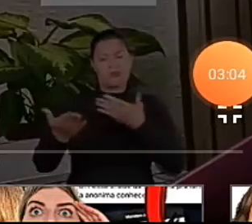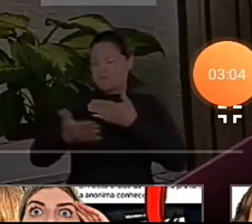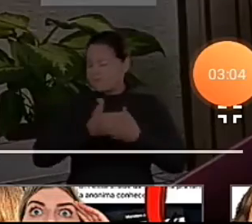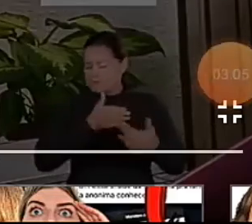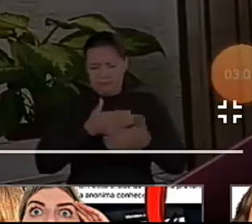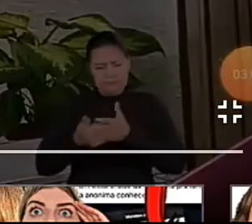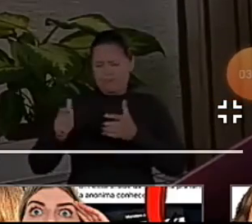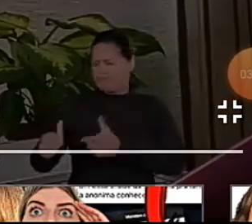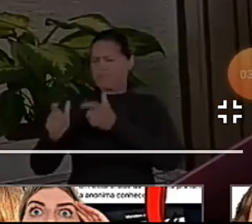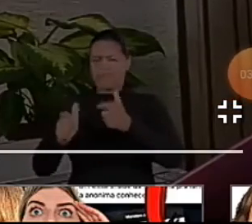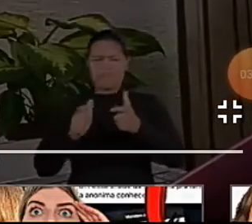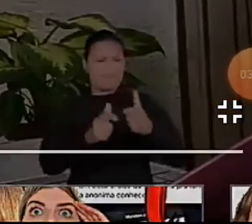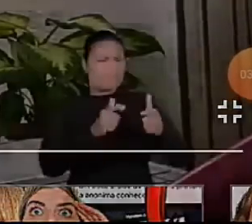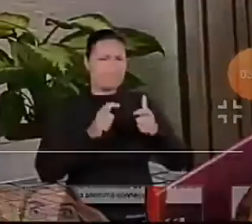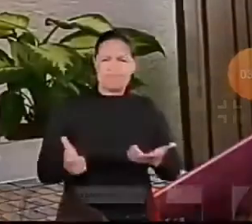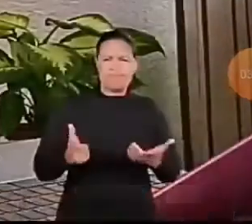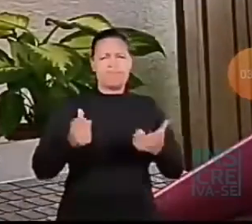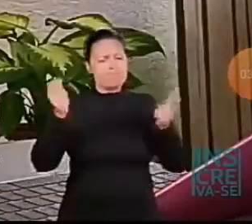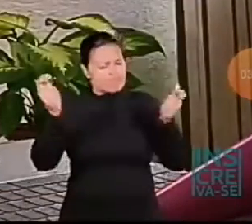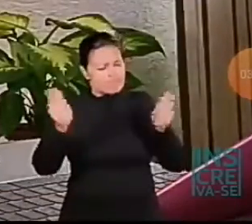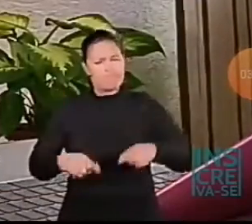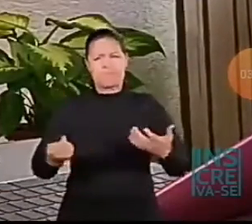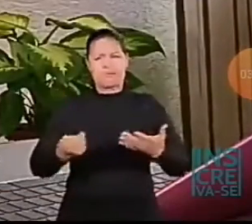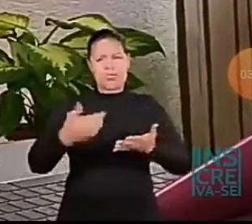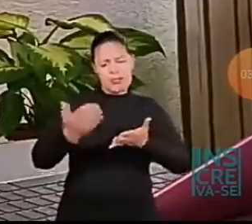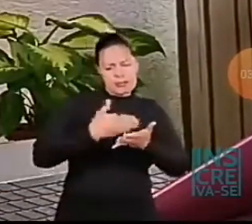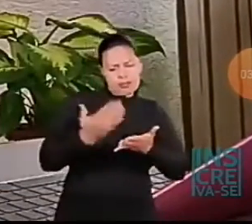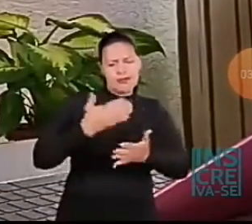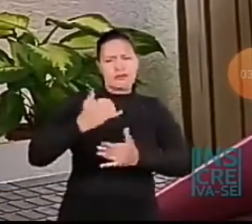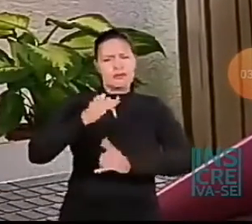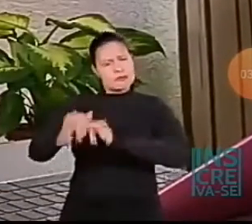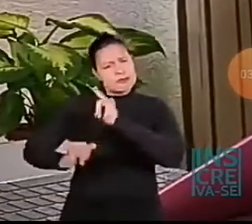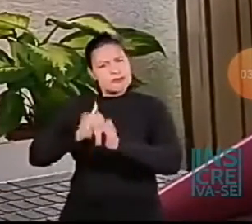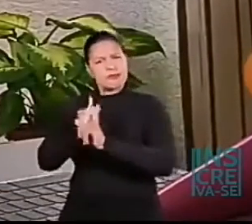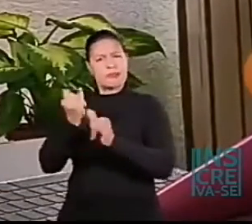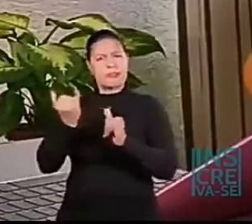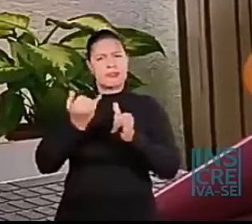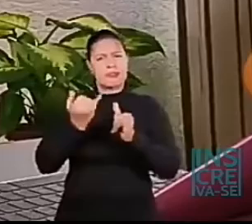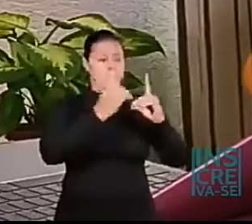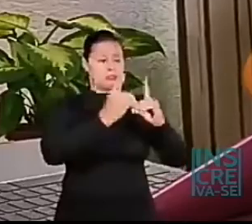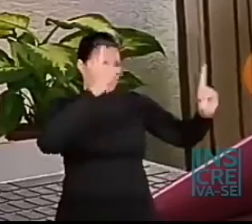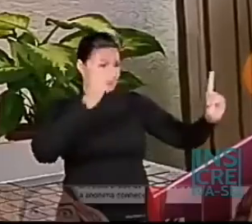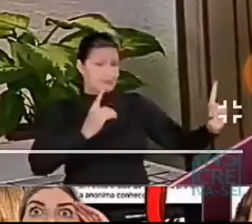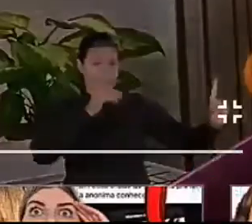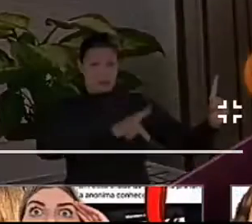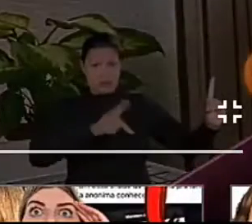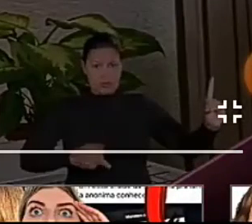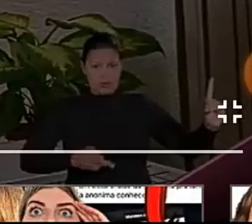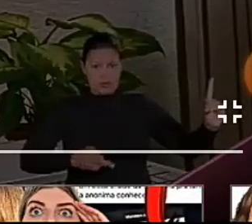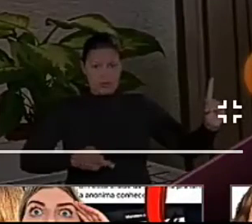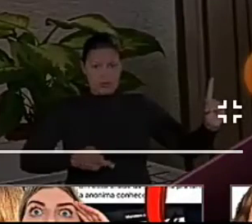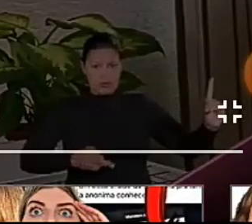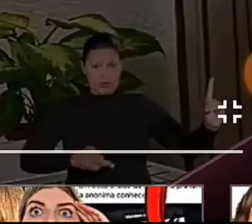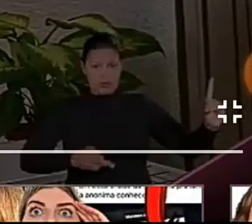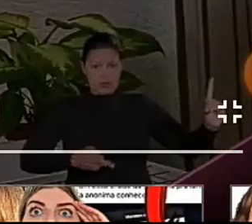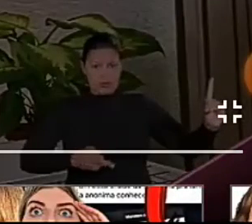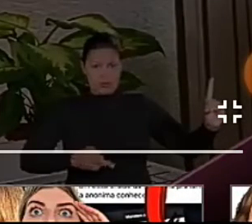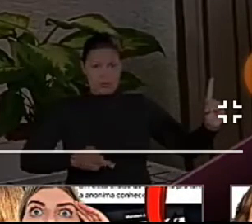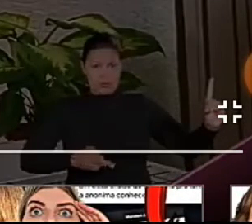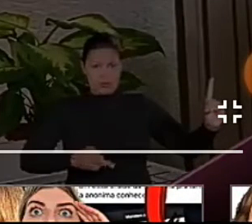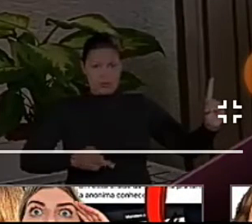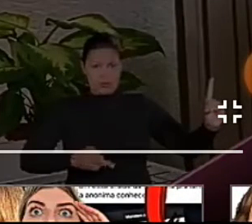Tudo, de qualquer lugar, de diferentes formas, todos os livros, internet, com a ajuda de... Meu